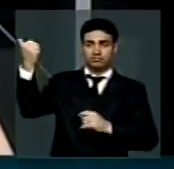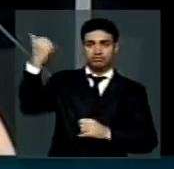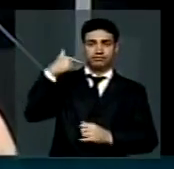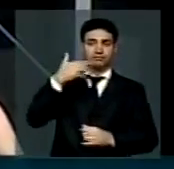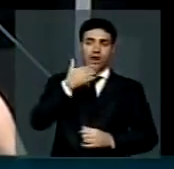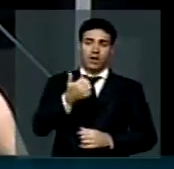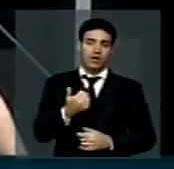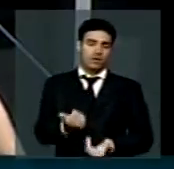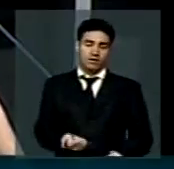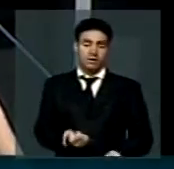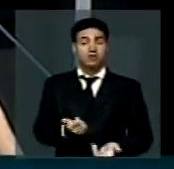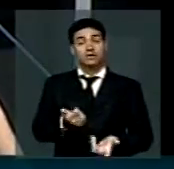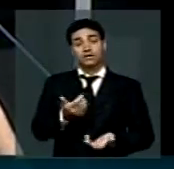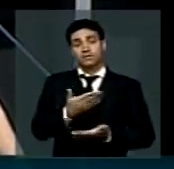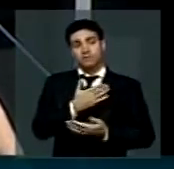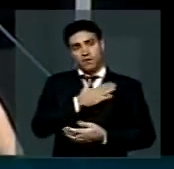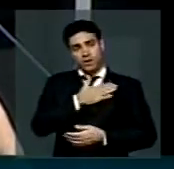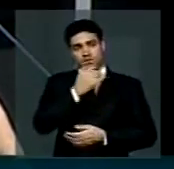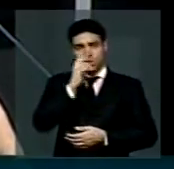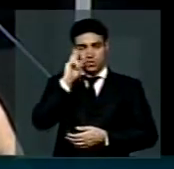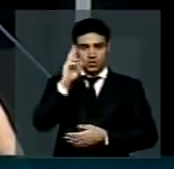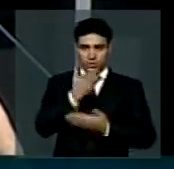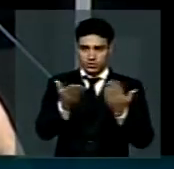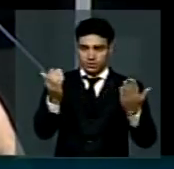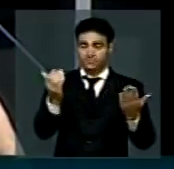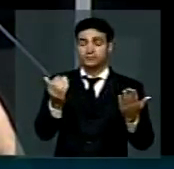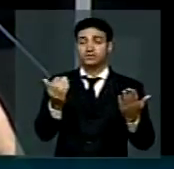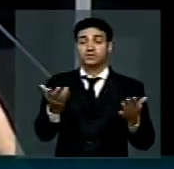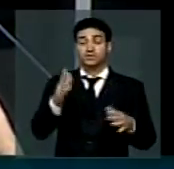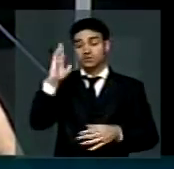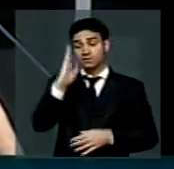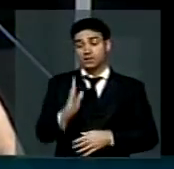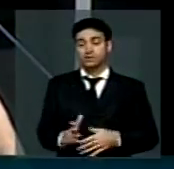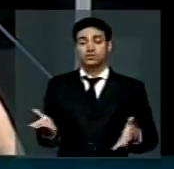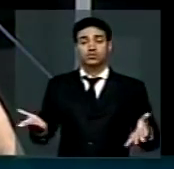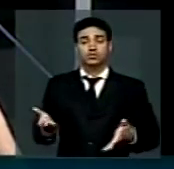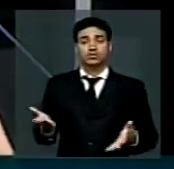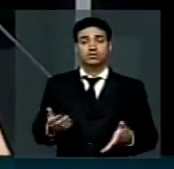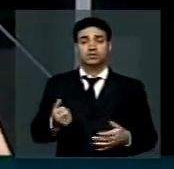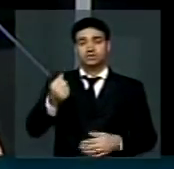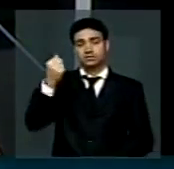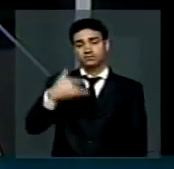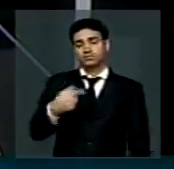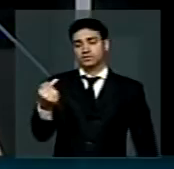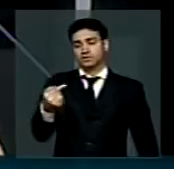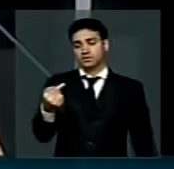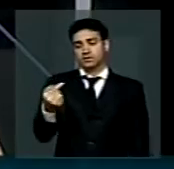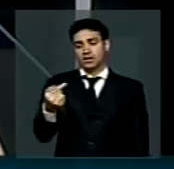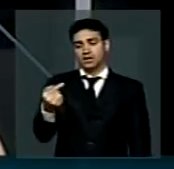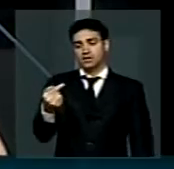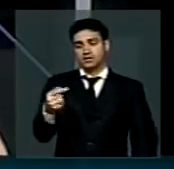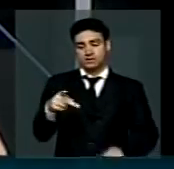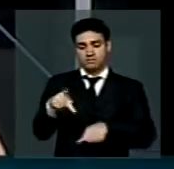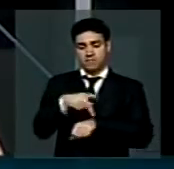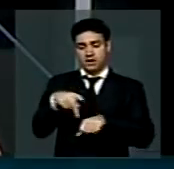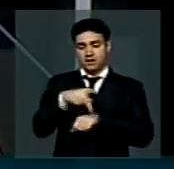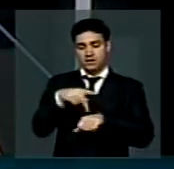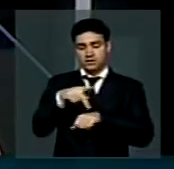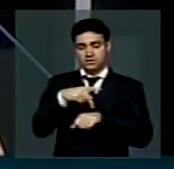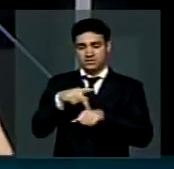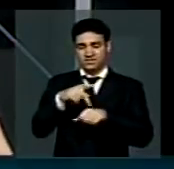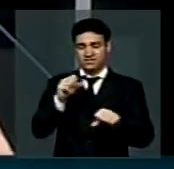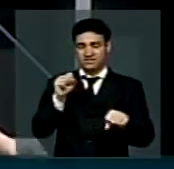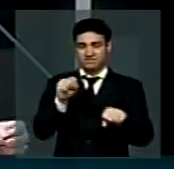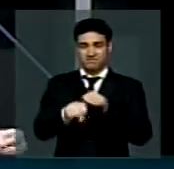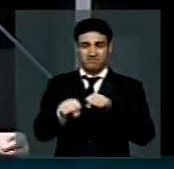violência. Minhas senhoras e meus senhores, o Brasil ocupa atualmente a 7ª posição no ranking mundial de